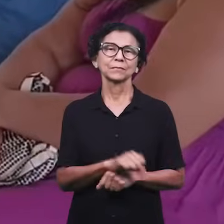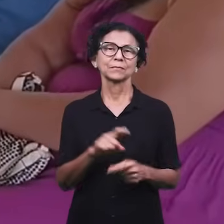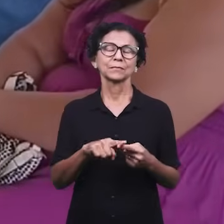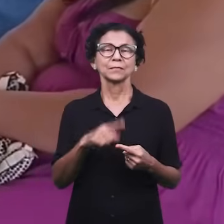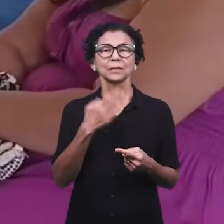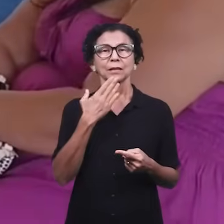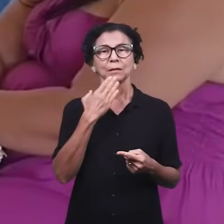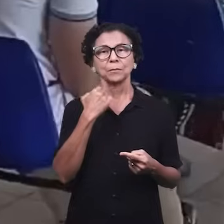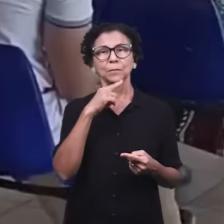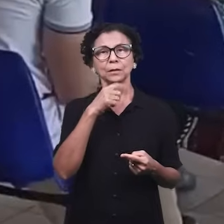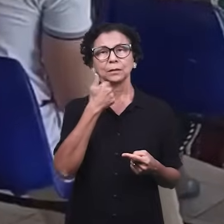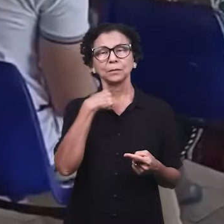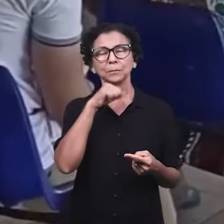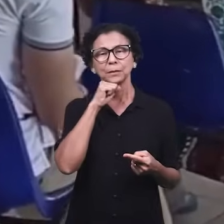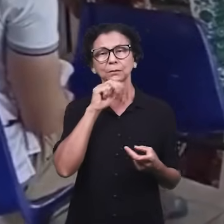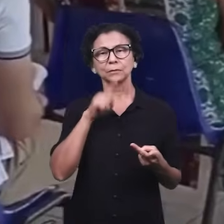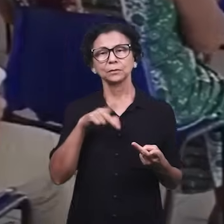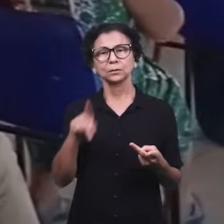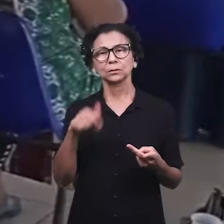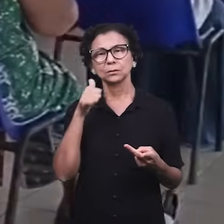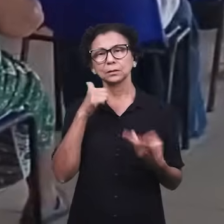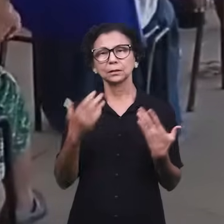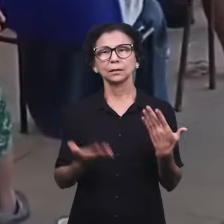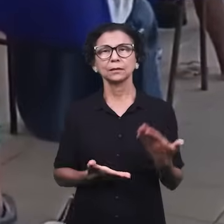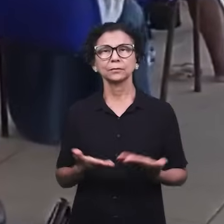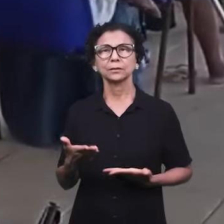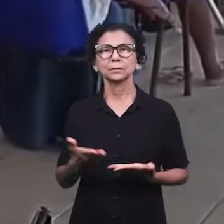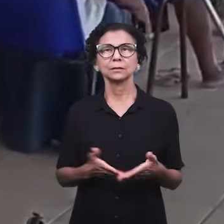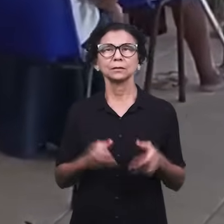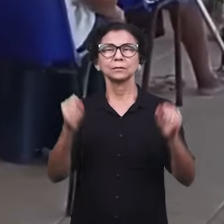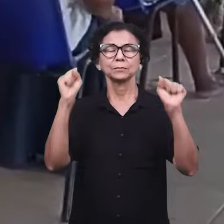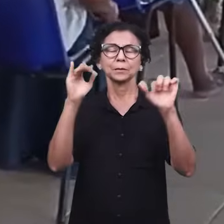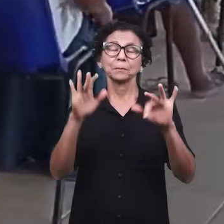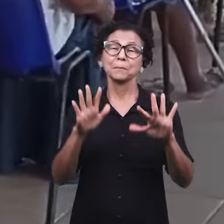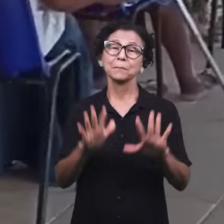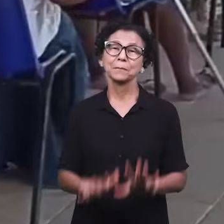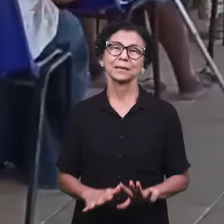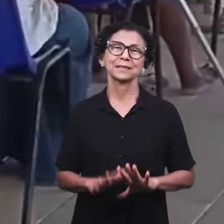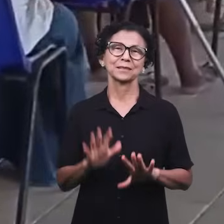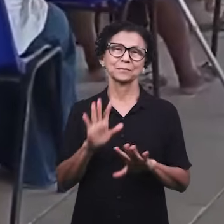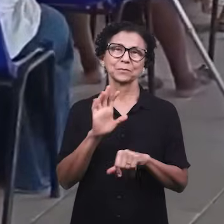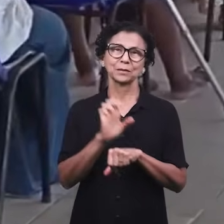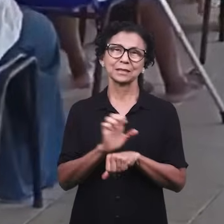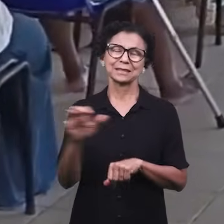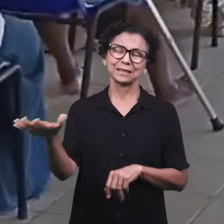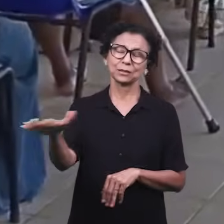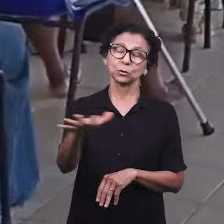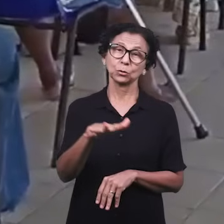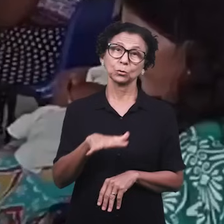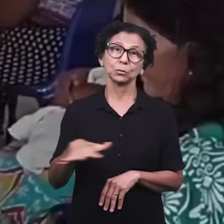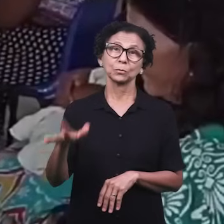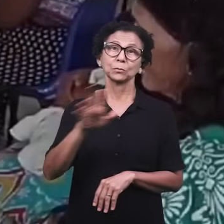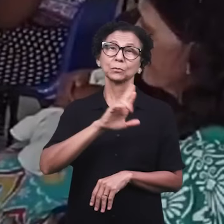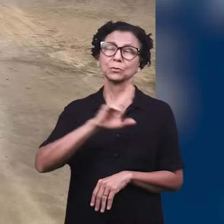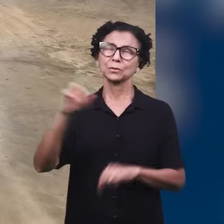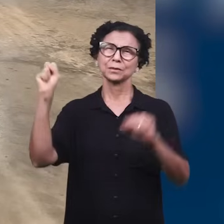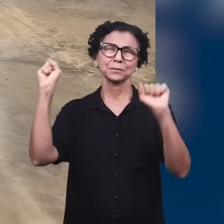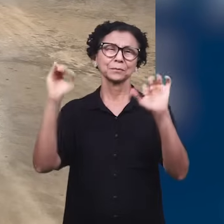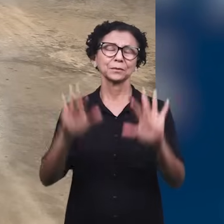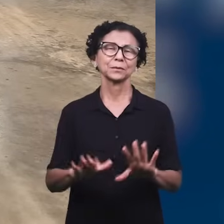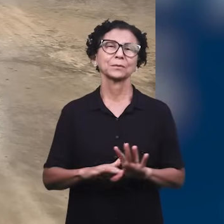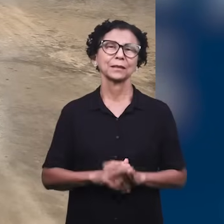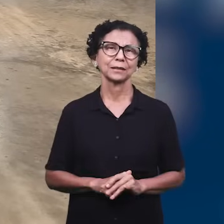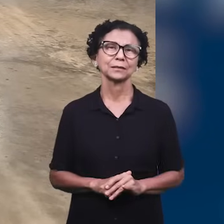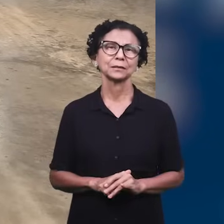no Manaim de Sergipe, em Aracaju, uma grande bênção para todos do estado, onde o Senhor tem operado uma coisa nova. Já